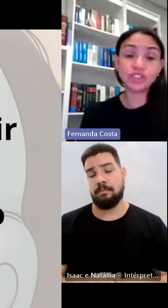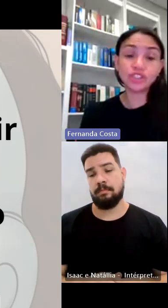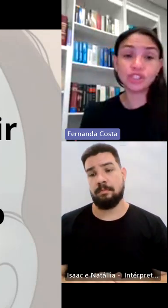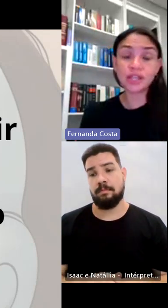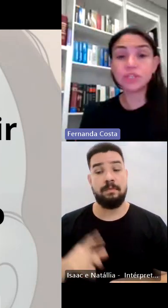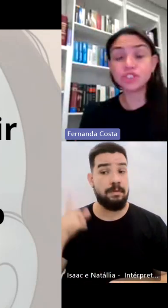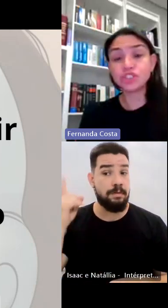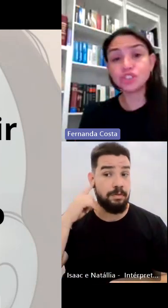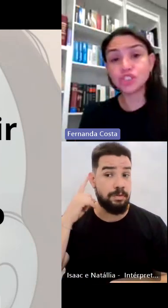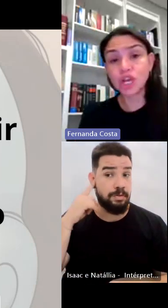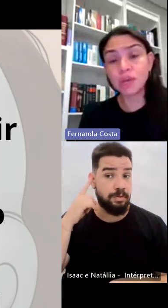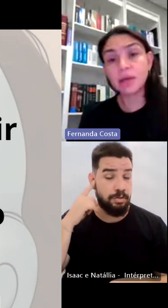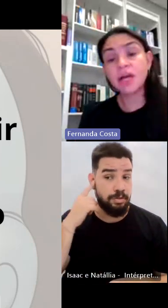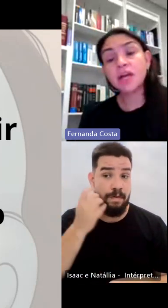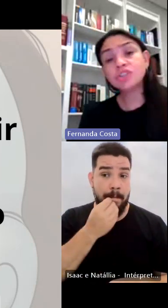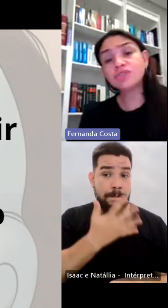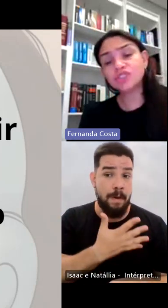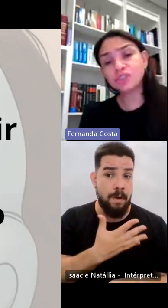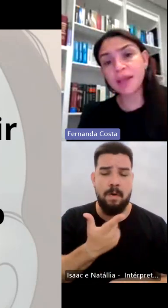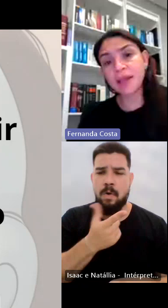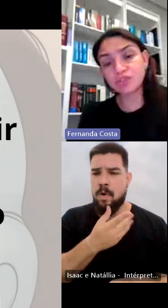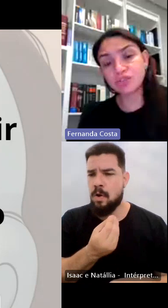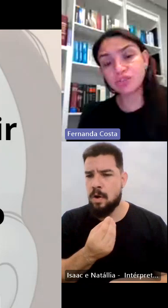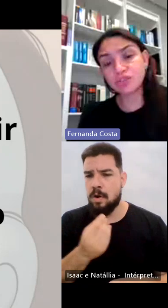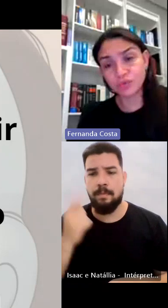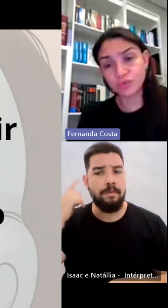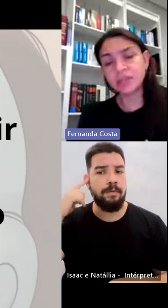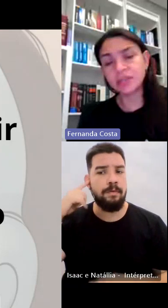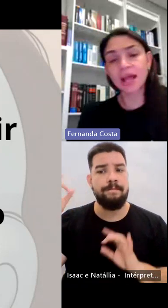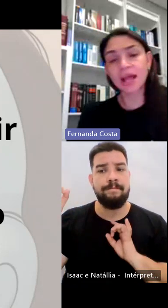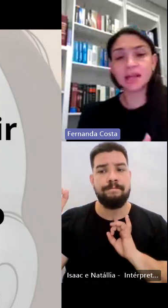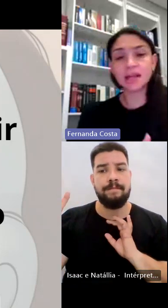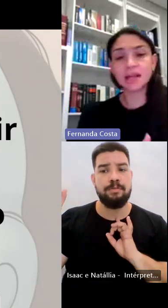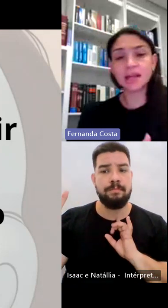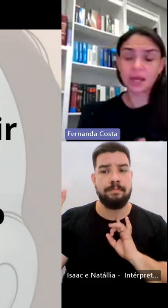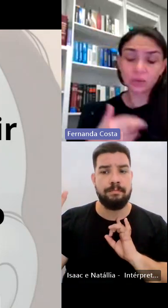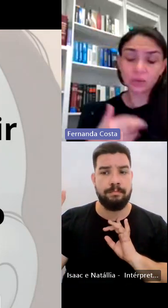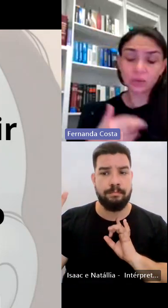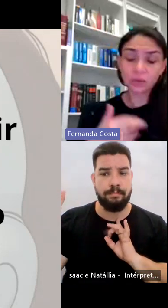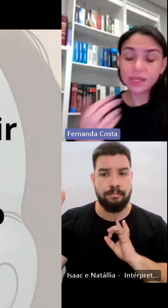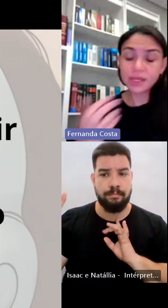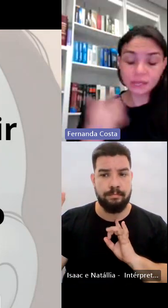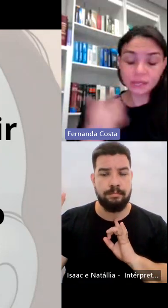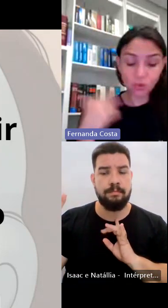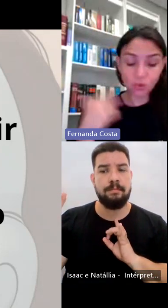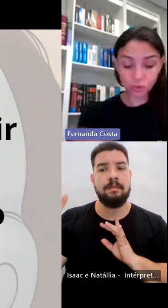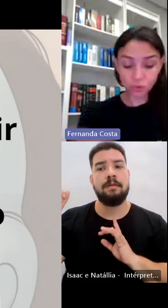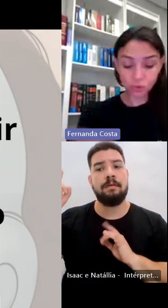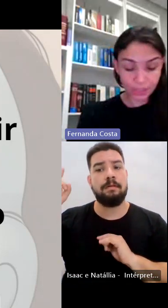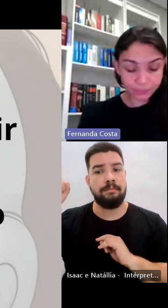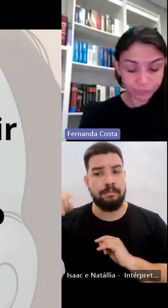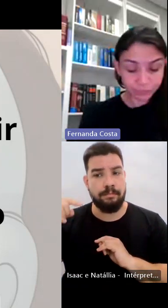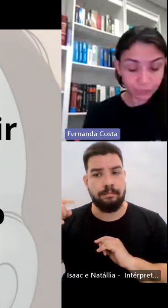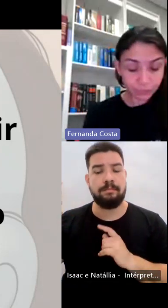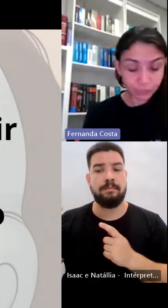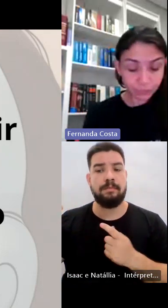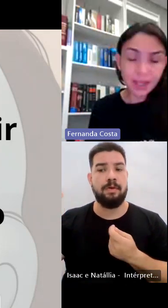auditivo, a gente tem o que a gente chama de feedback auditivo, que está relacionado com esse